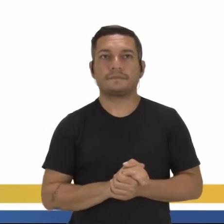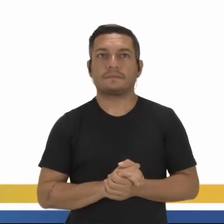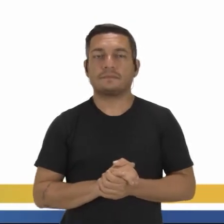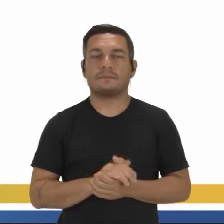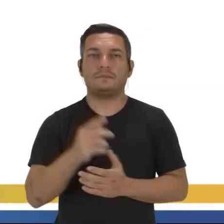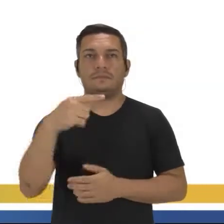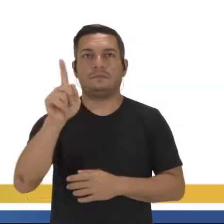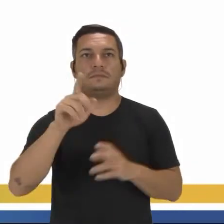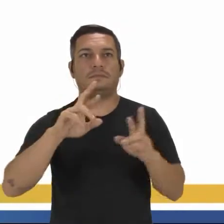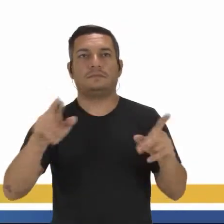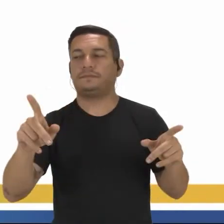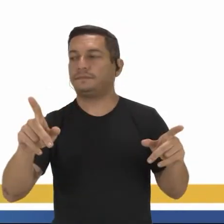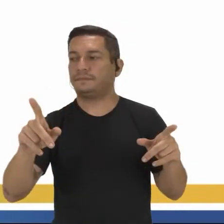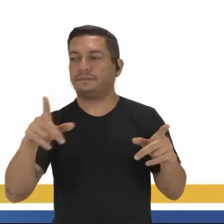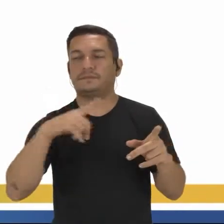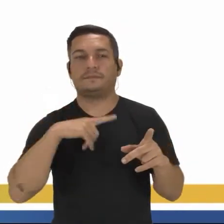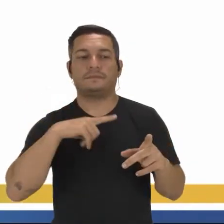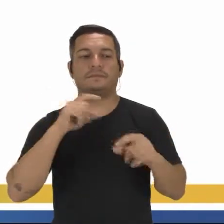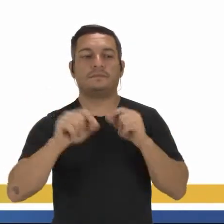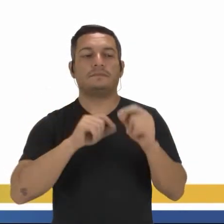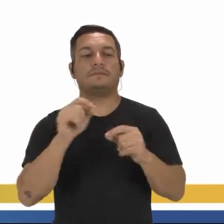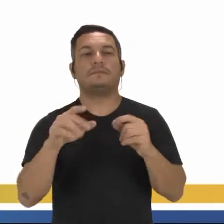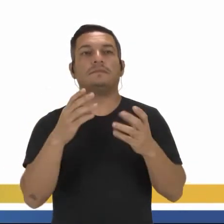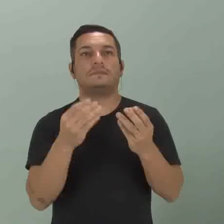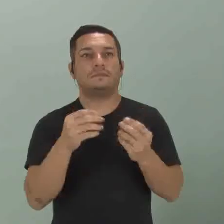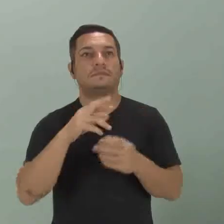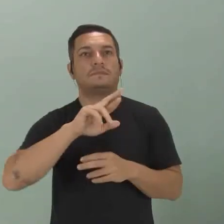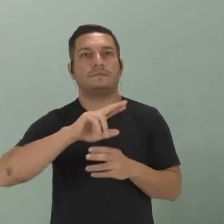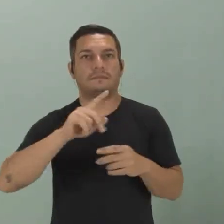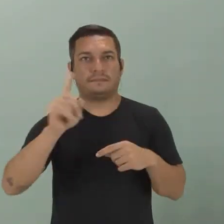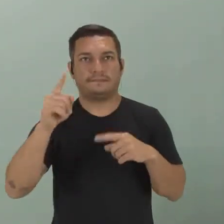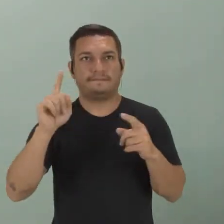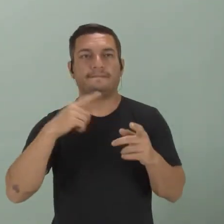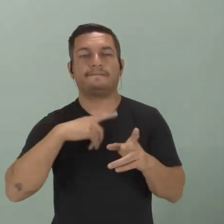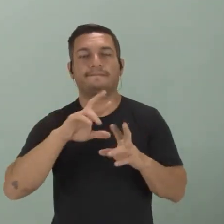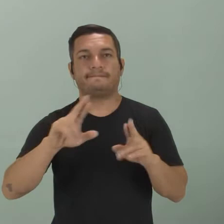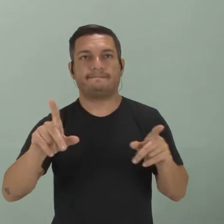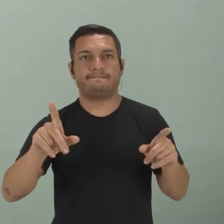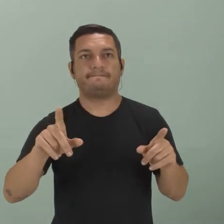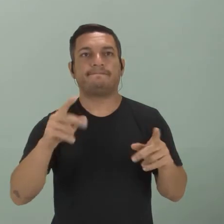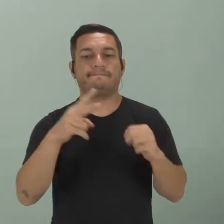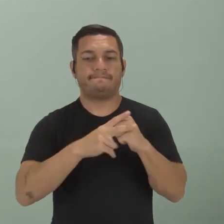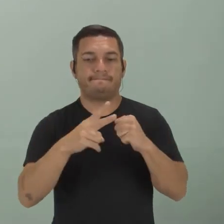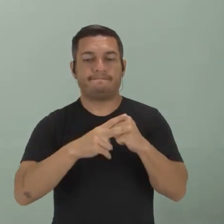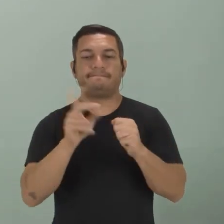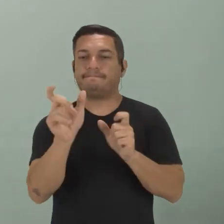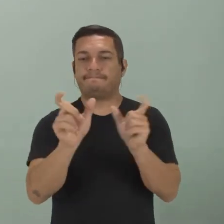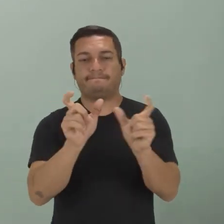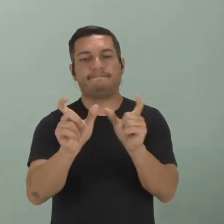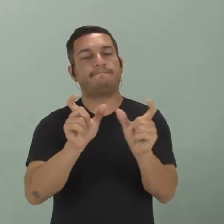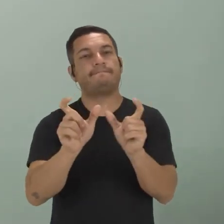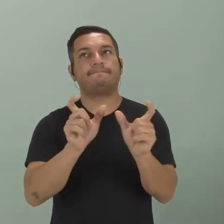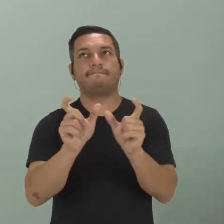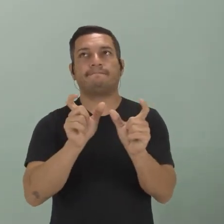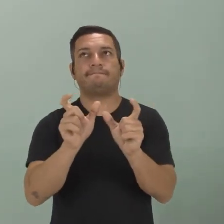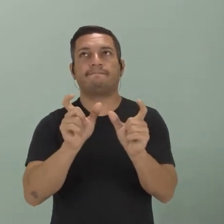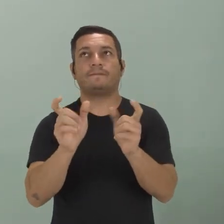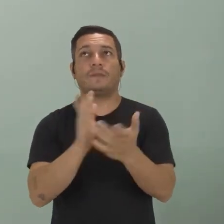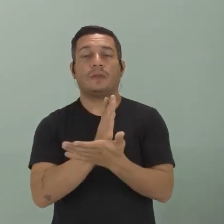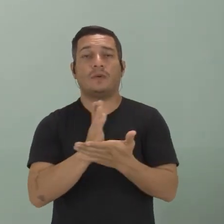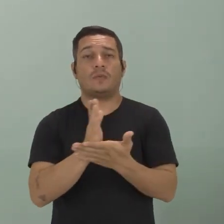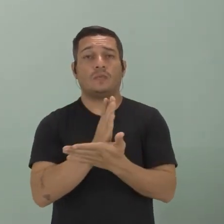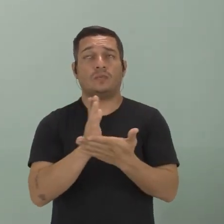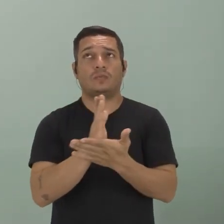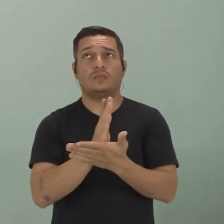Acentos diferenciais. A gente sabe que existiam muitos acentos para diferenciar verbos, palavras, né?